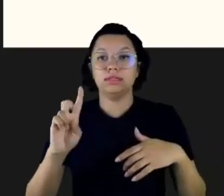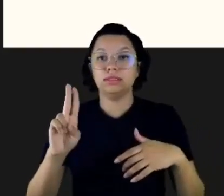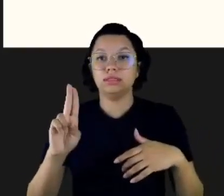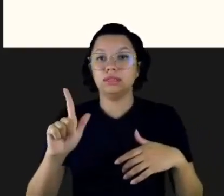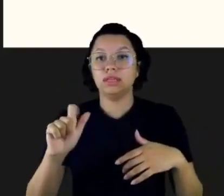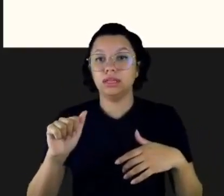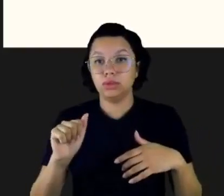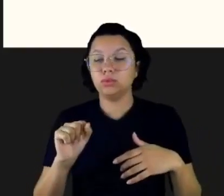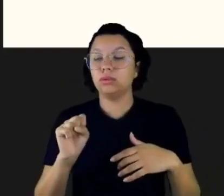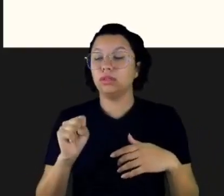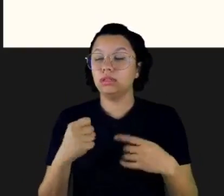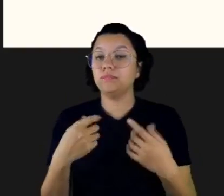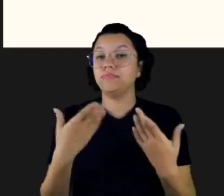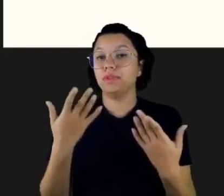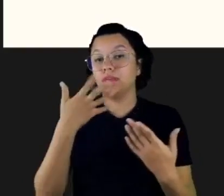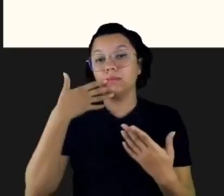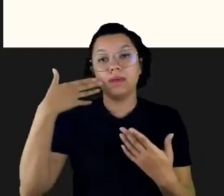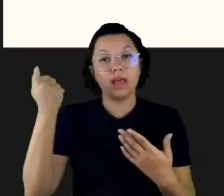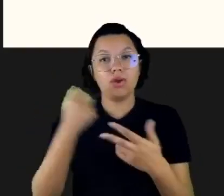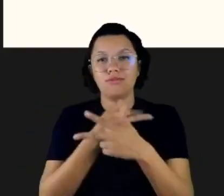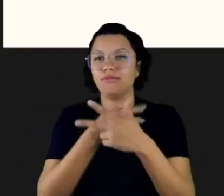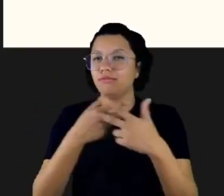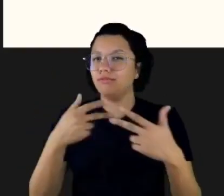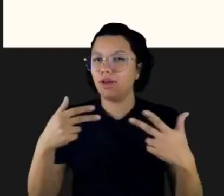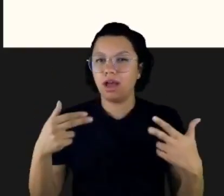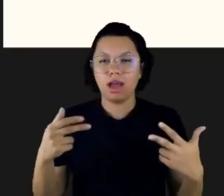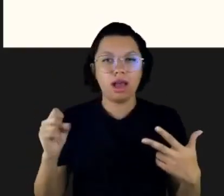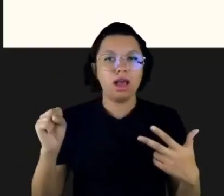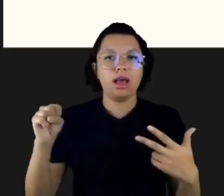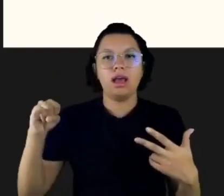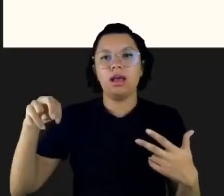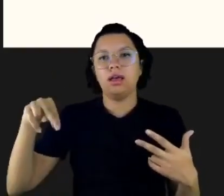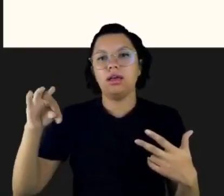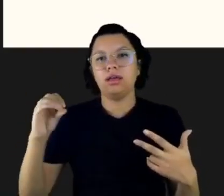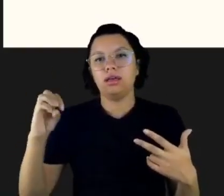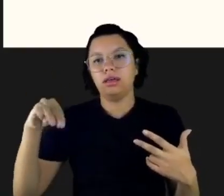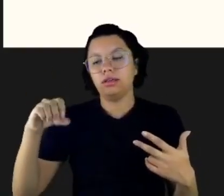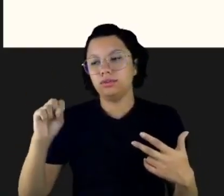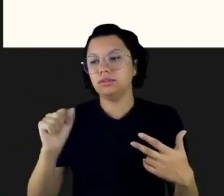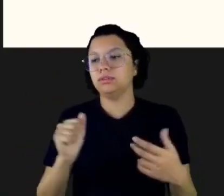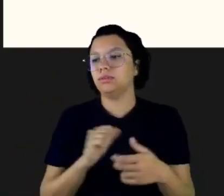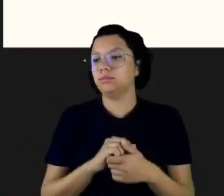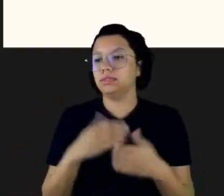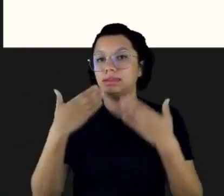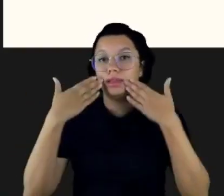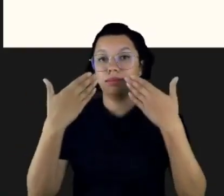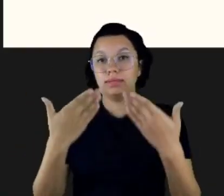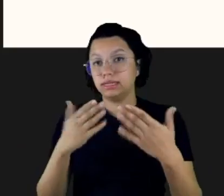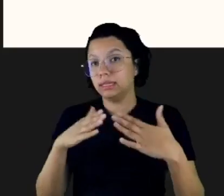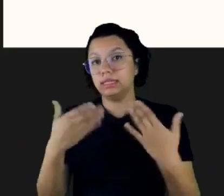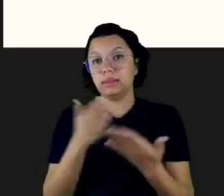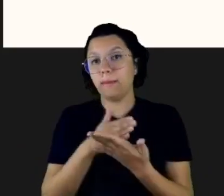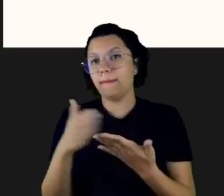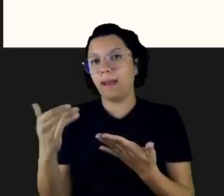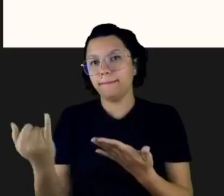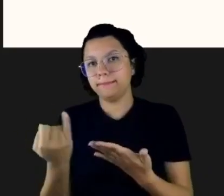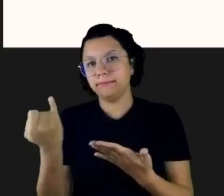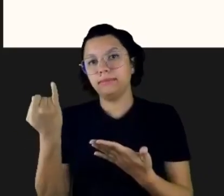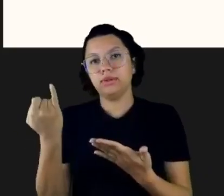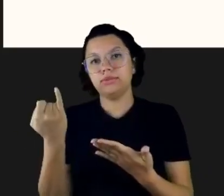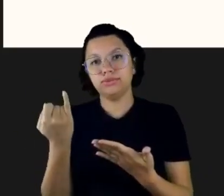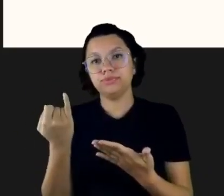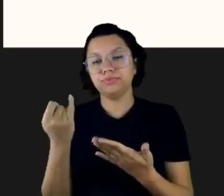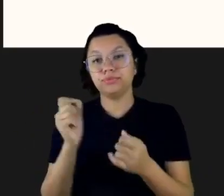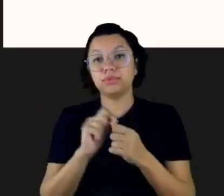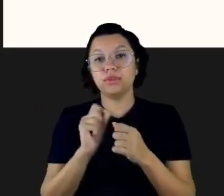consequentemente, melhora diversos sintomas que o idoso apresenta. Então, é parte importante. A realização de